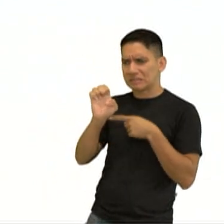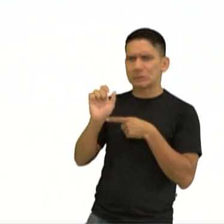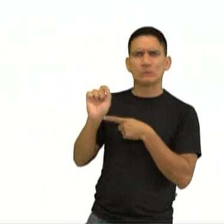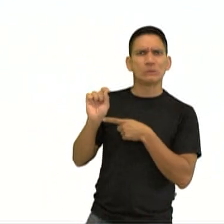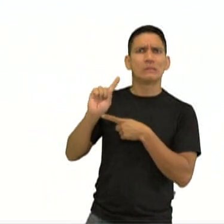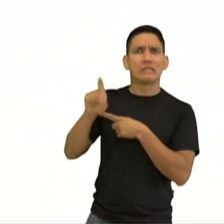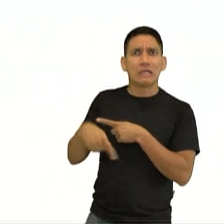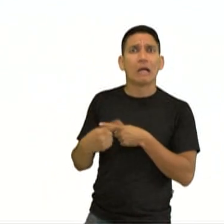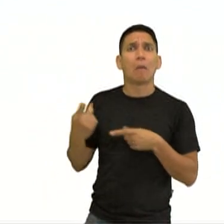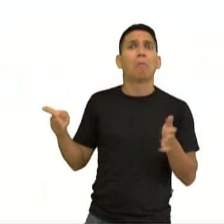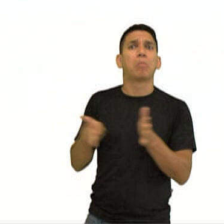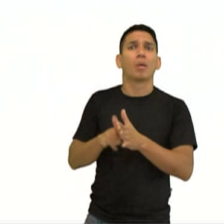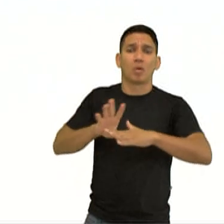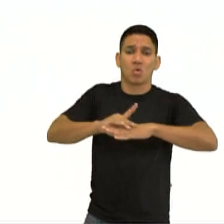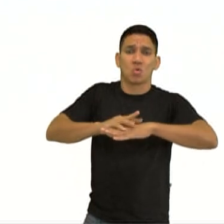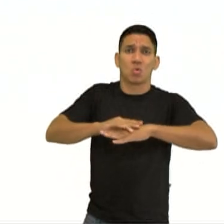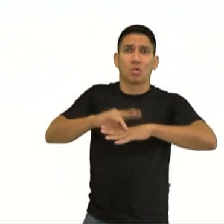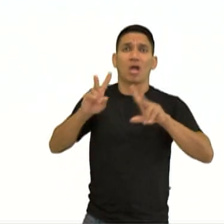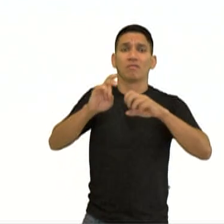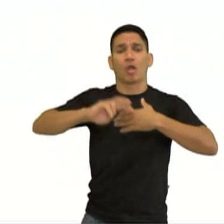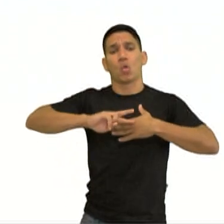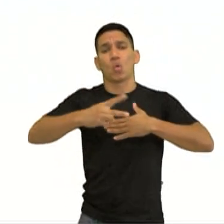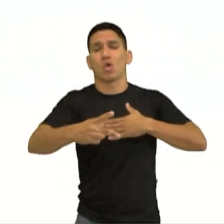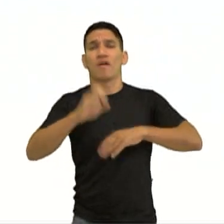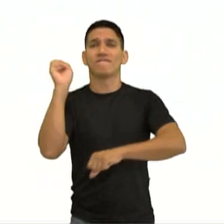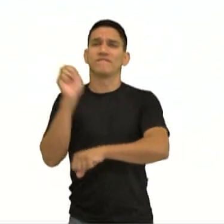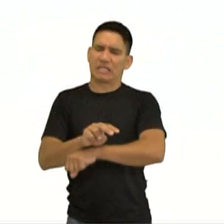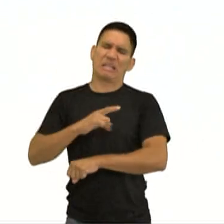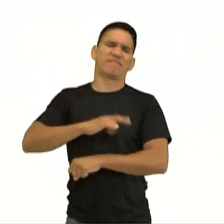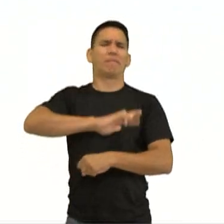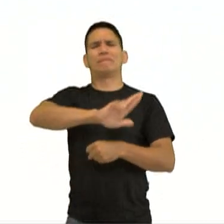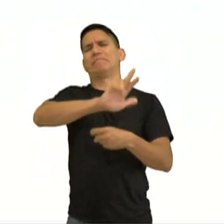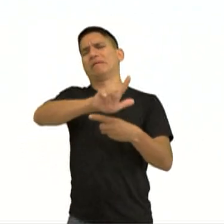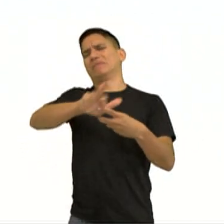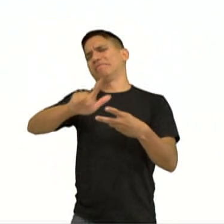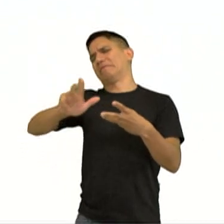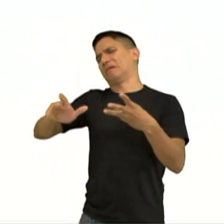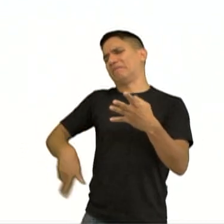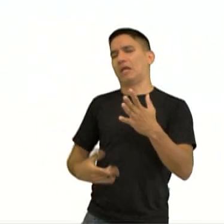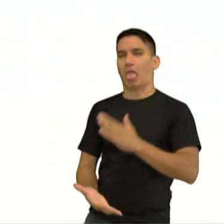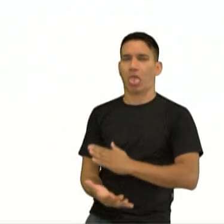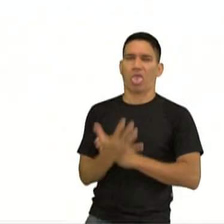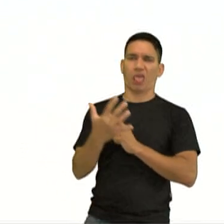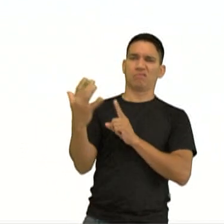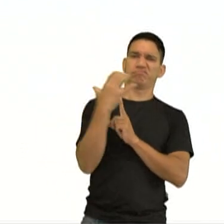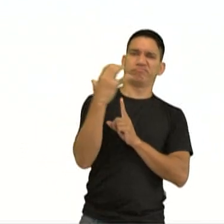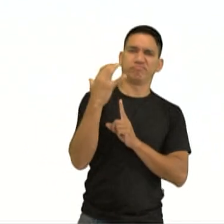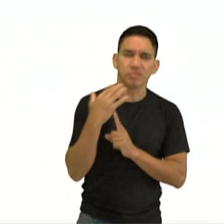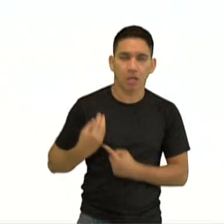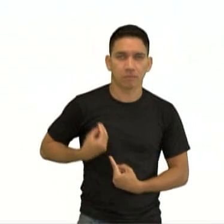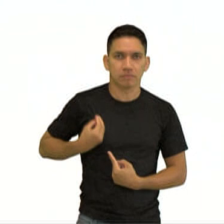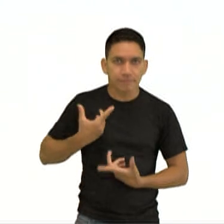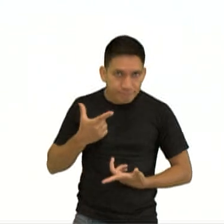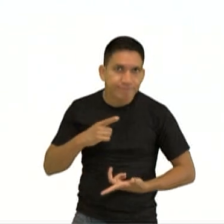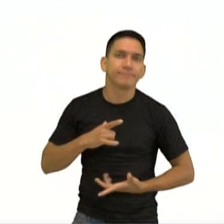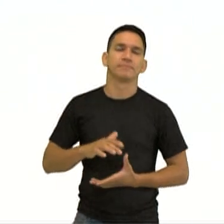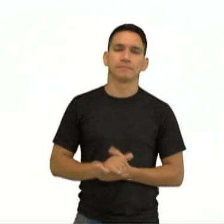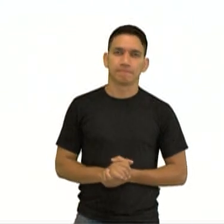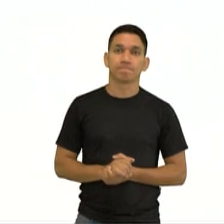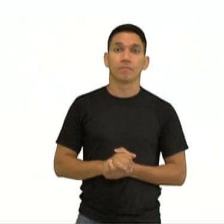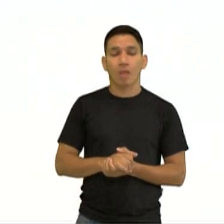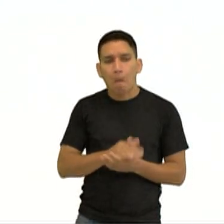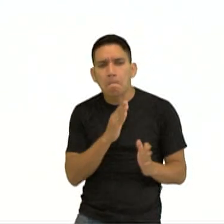doença causada por vírus. E existem muitas doenças causadas por vírus que afetam a nossa vida. Identificar